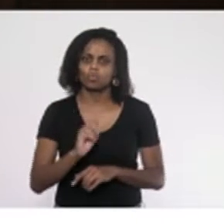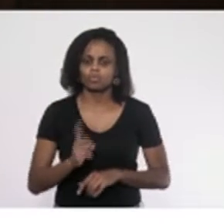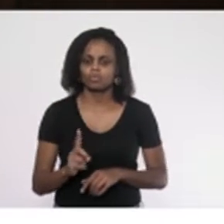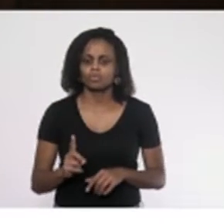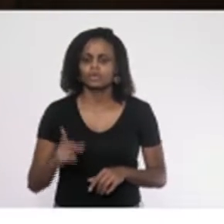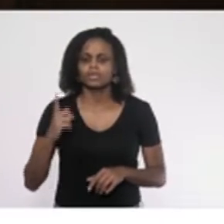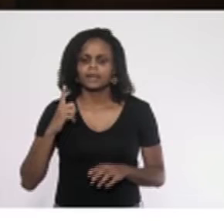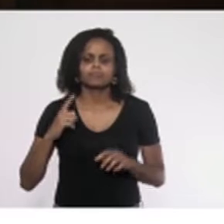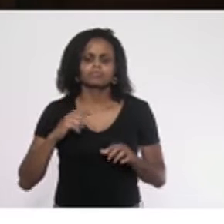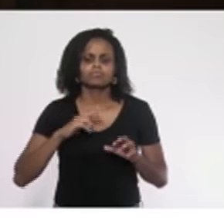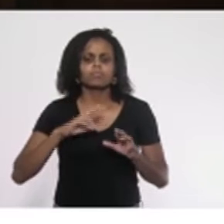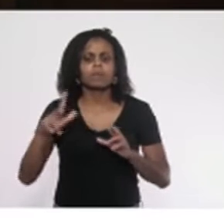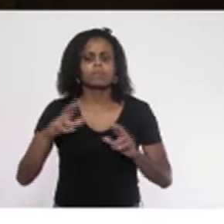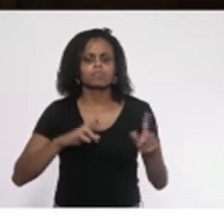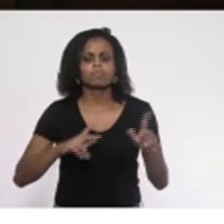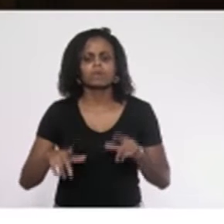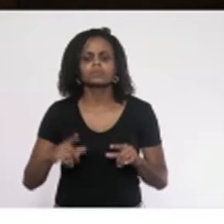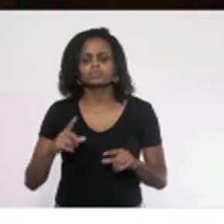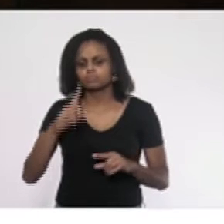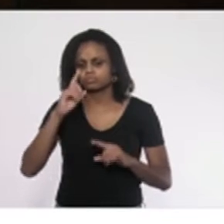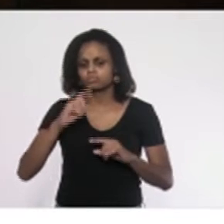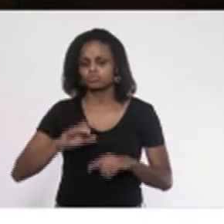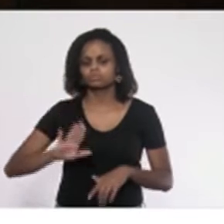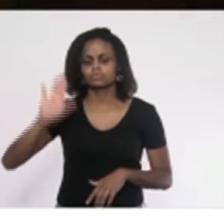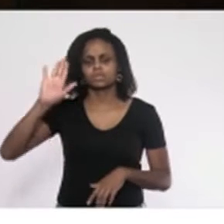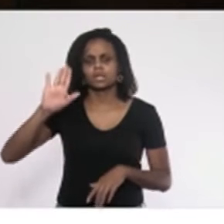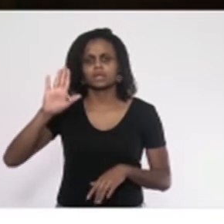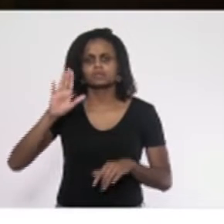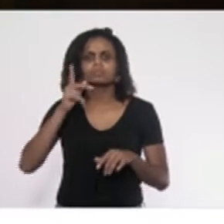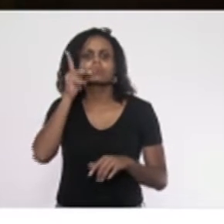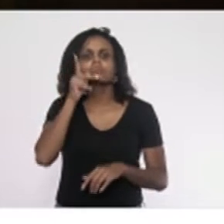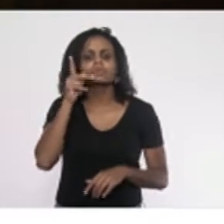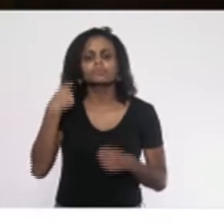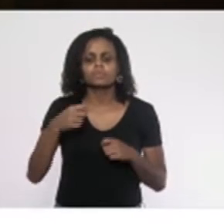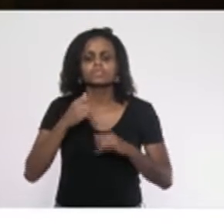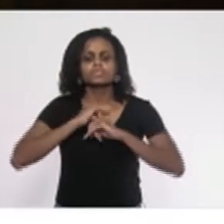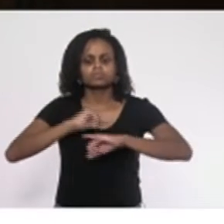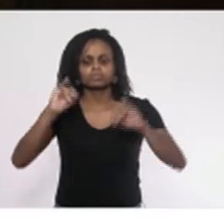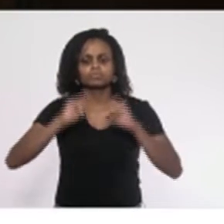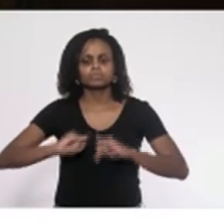muitas formas, sobretudo no mandato parlamentar, de se obter essa informação, que deve ser publicizada